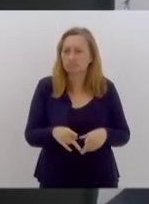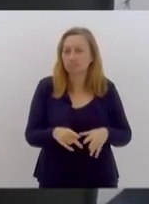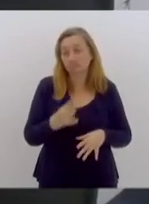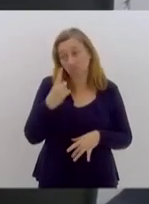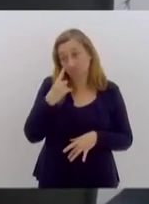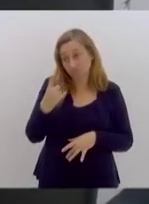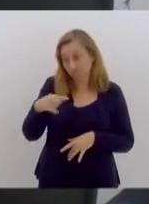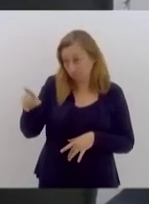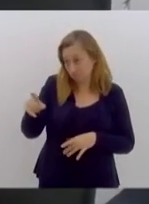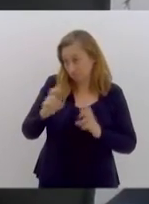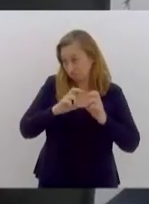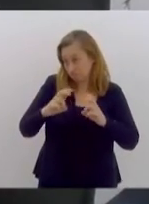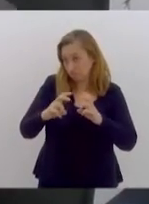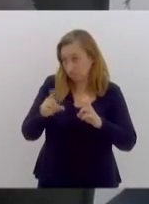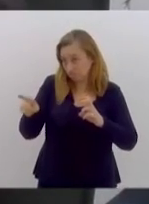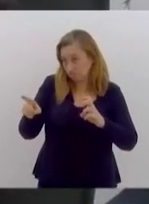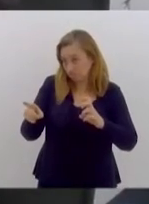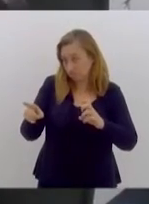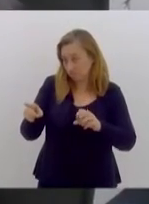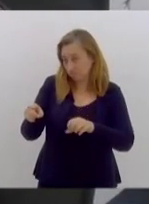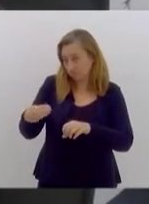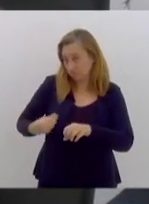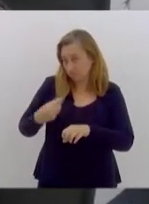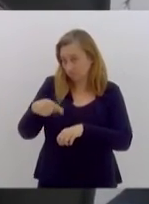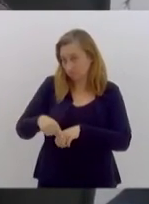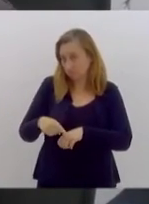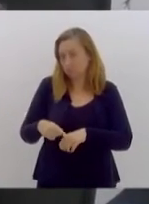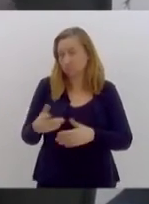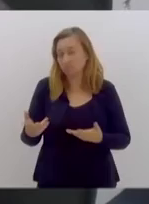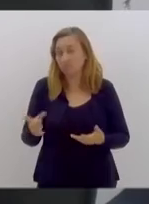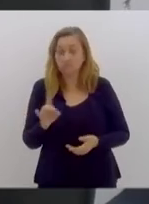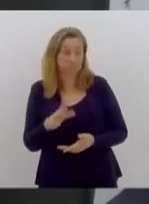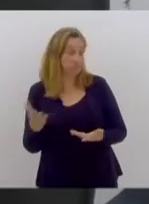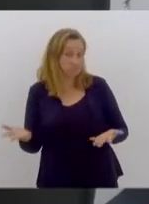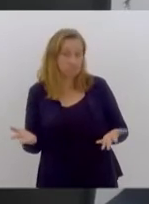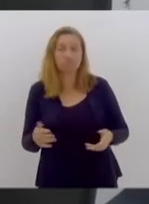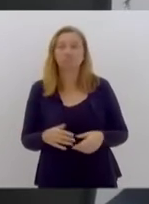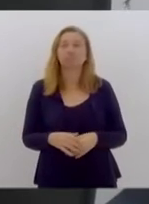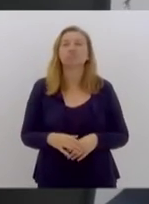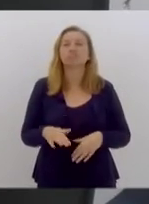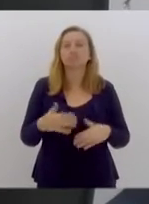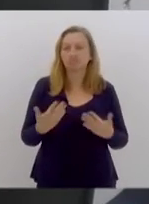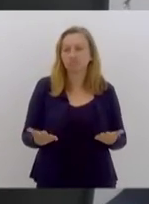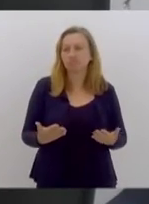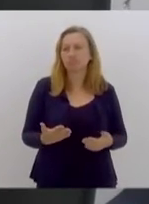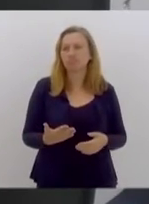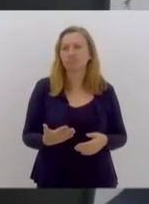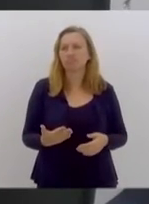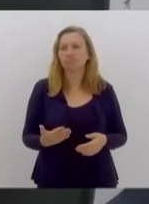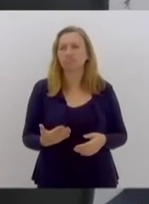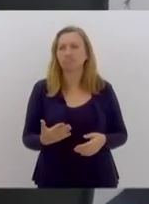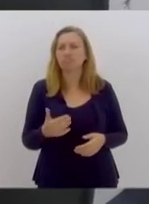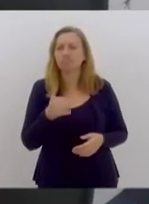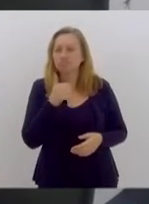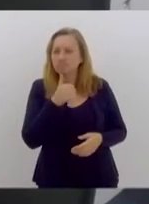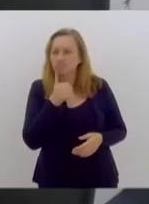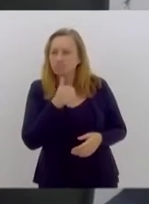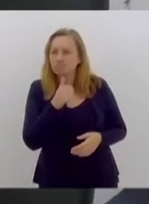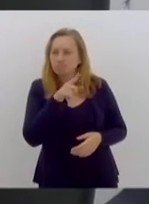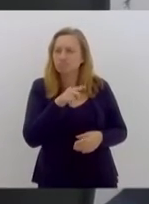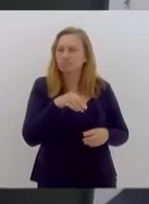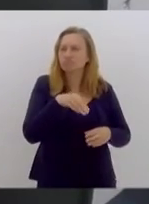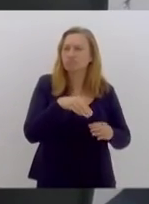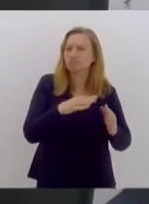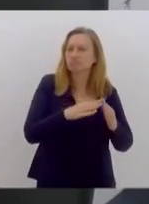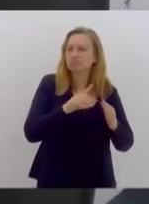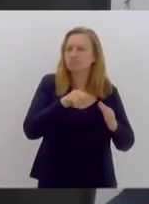O trem parou porque vocês estão aqui lembra dessa história só por isso então aquela senhora que é moradora lá de